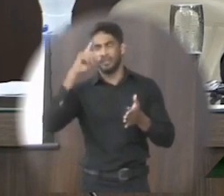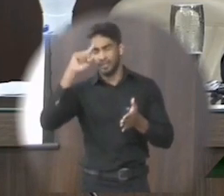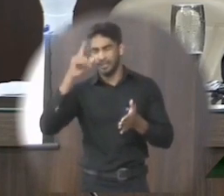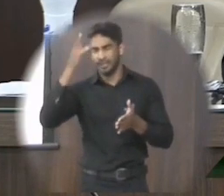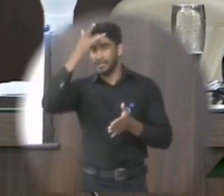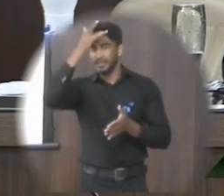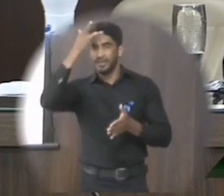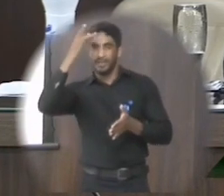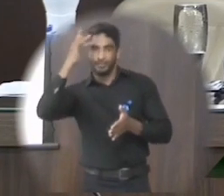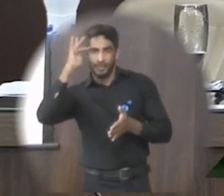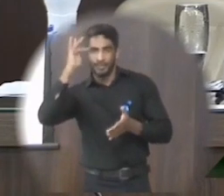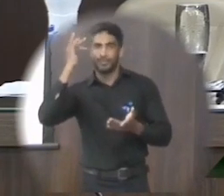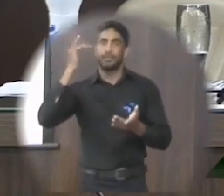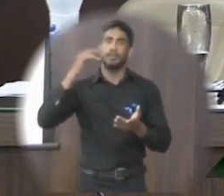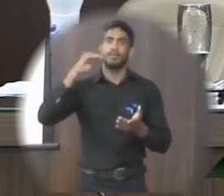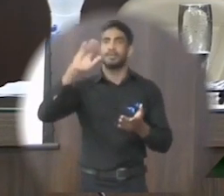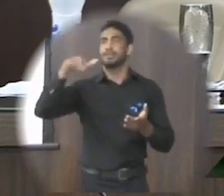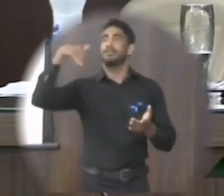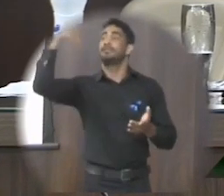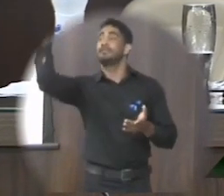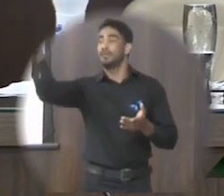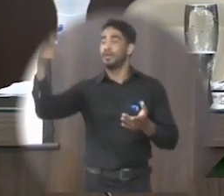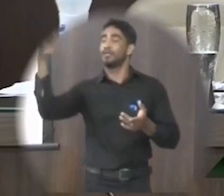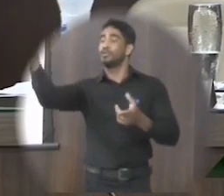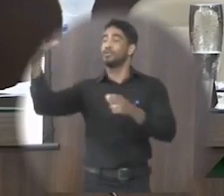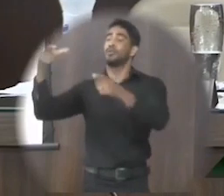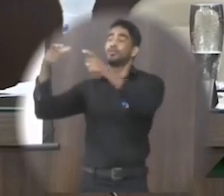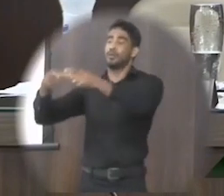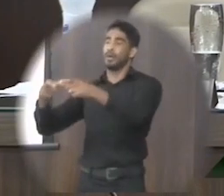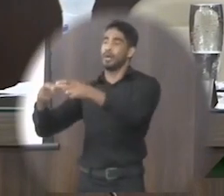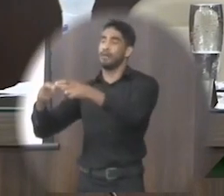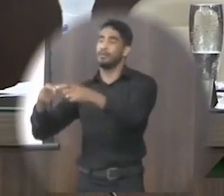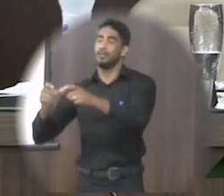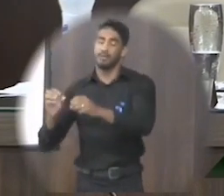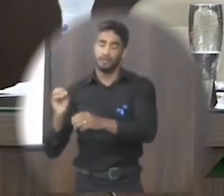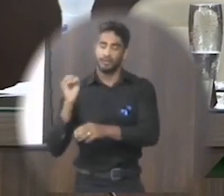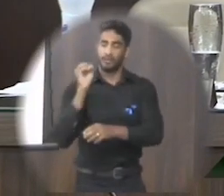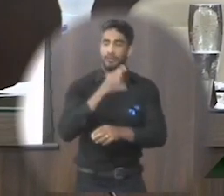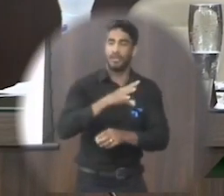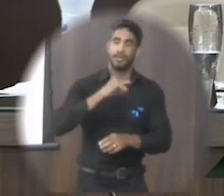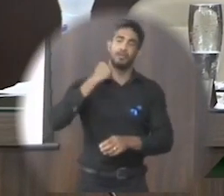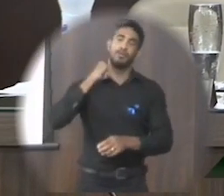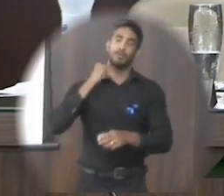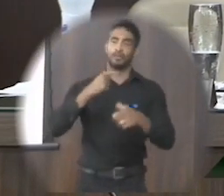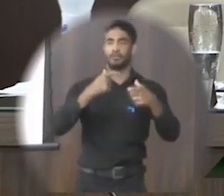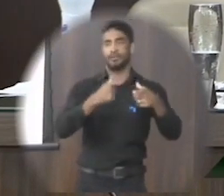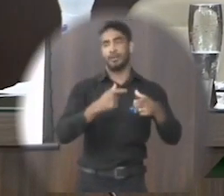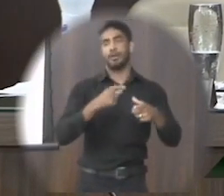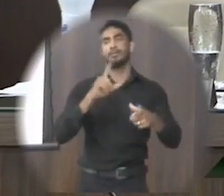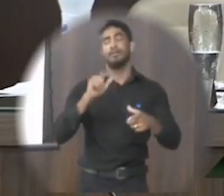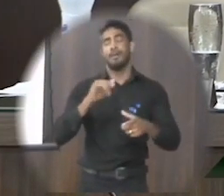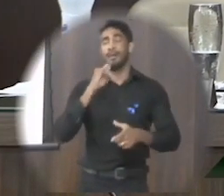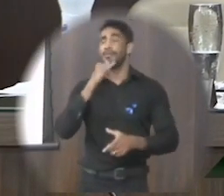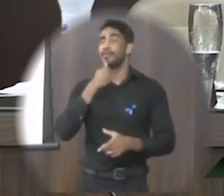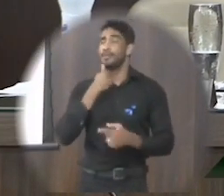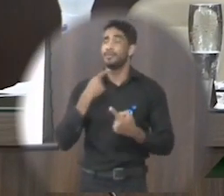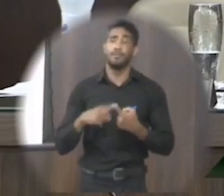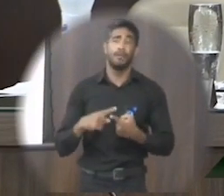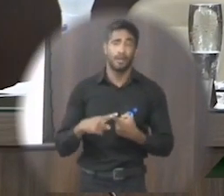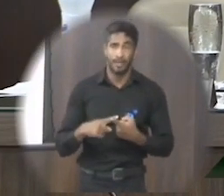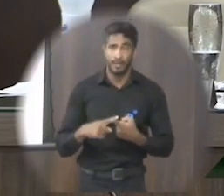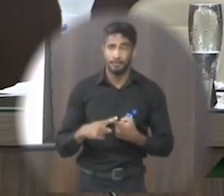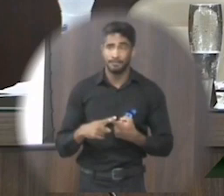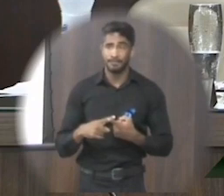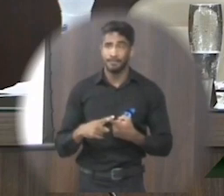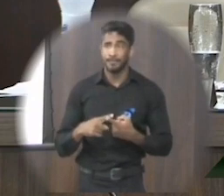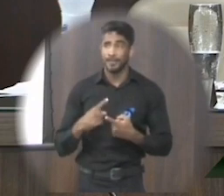pessoas, e até mesmo de fora do bairro, né, e acaba desovando lixos lá no bairro. Isso é lamentável, porque